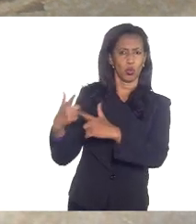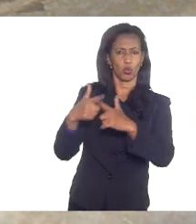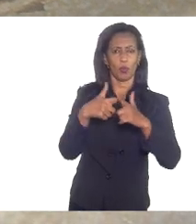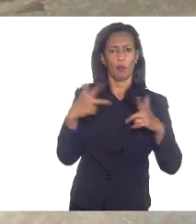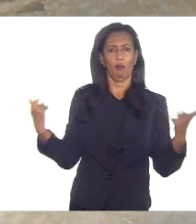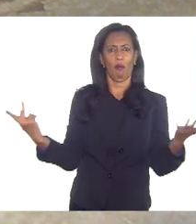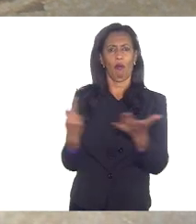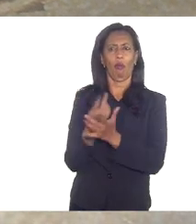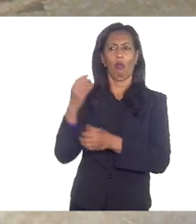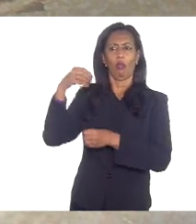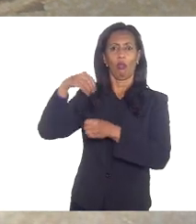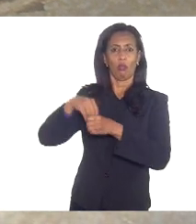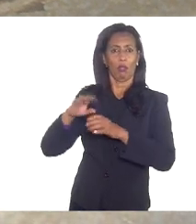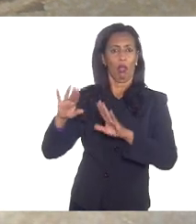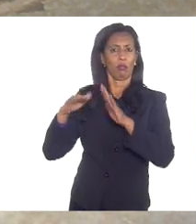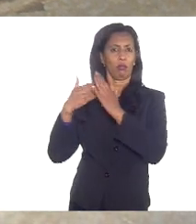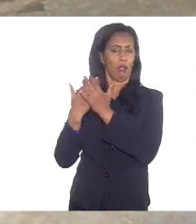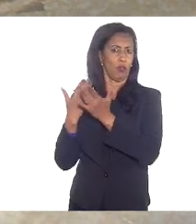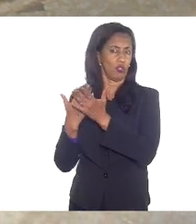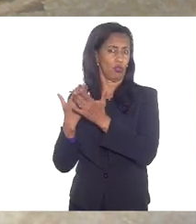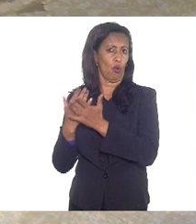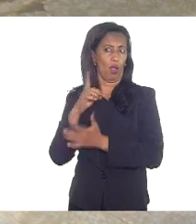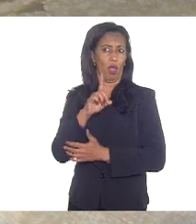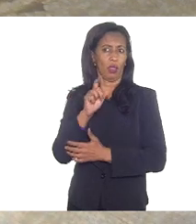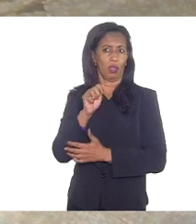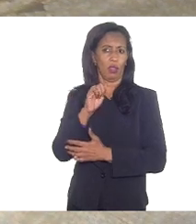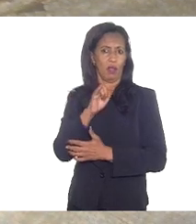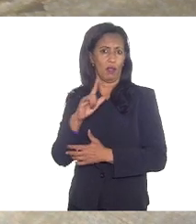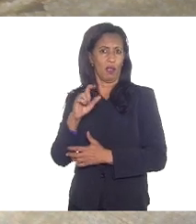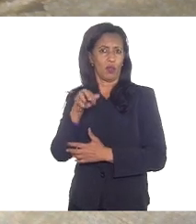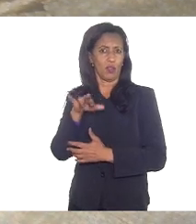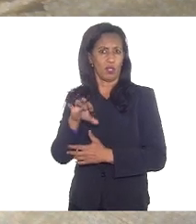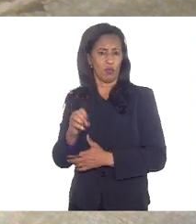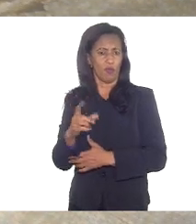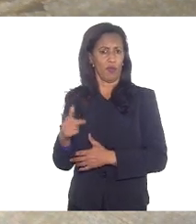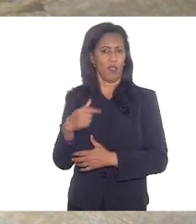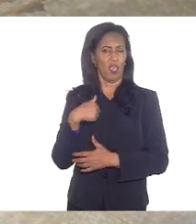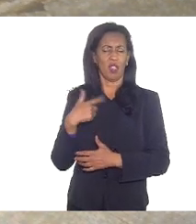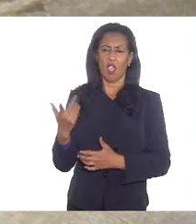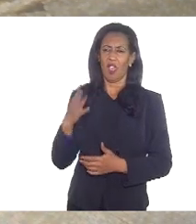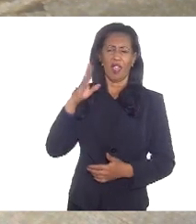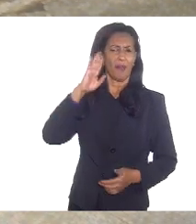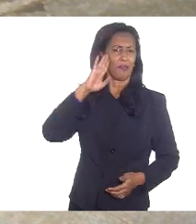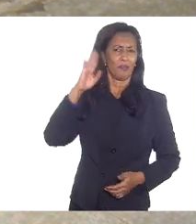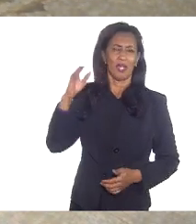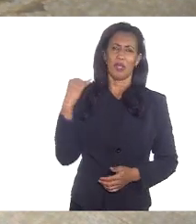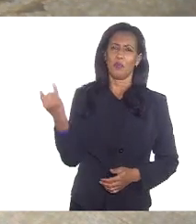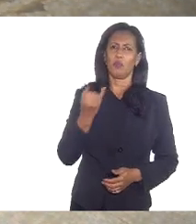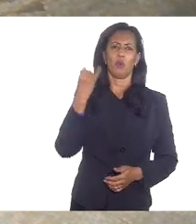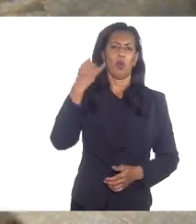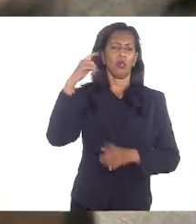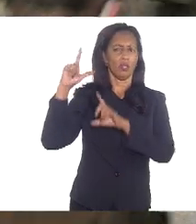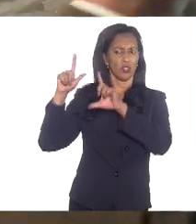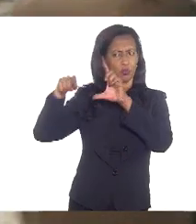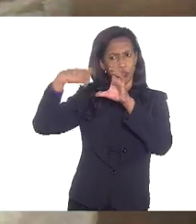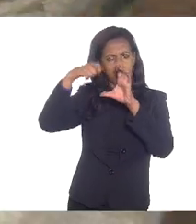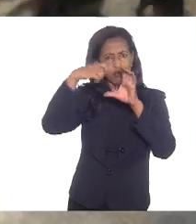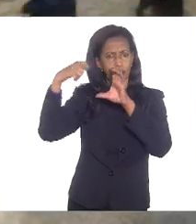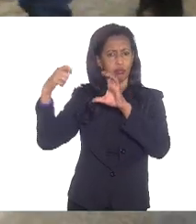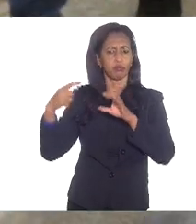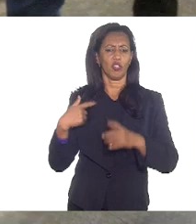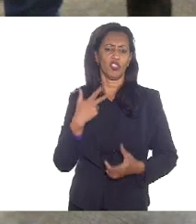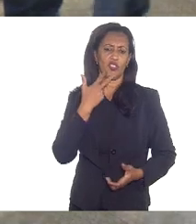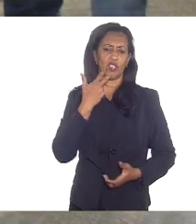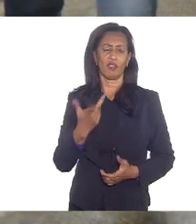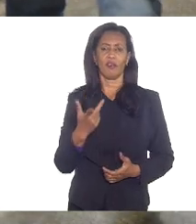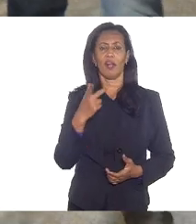lado do deputado Daniel Silveira, e também fui vítima do que relatou o deputado Marcelo Dino. Então, fundamental esse instrumento para os nossos mandatos. E já que citei o nome do